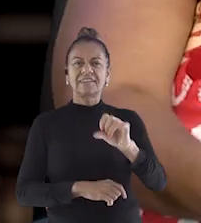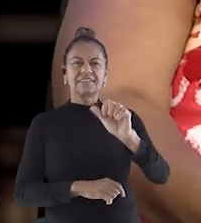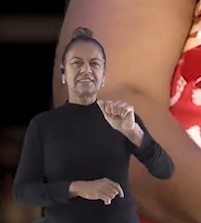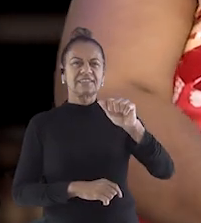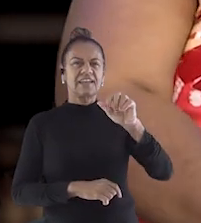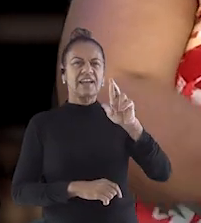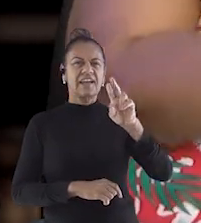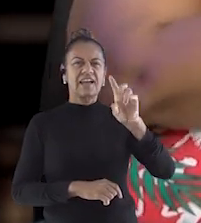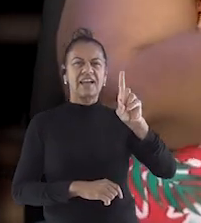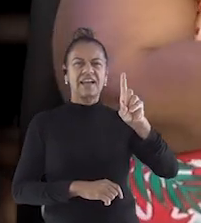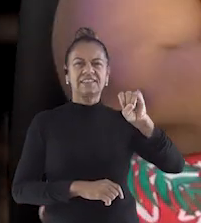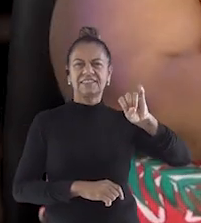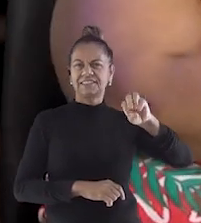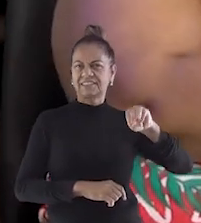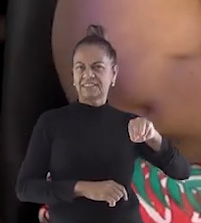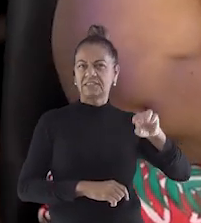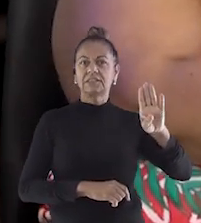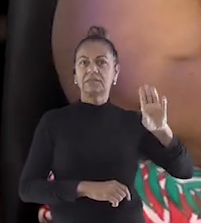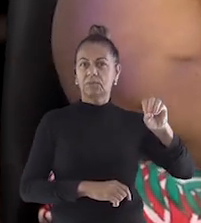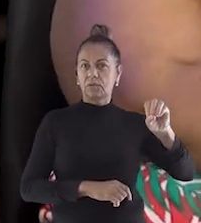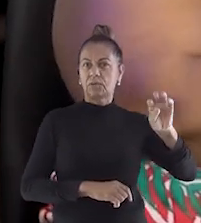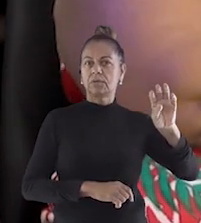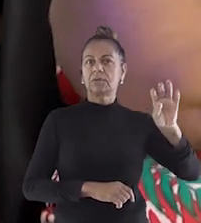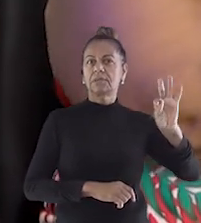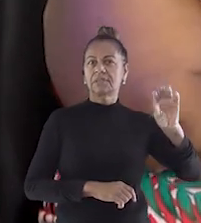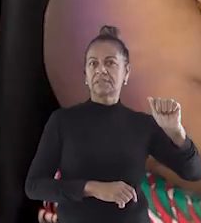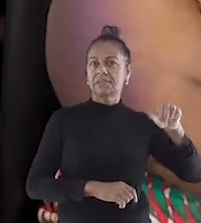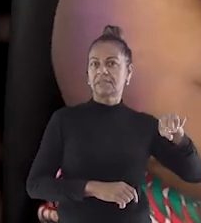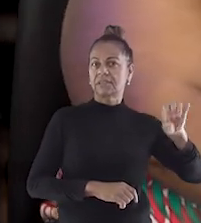um pouquinho da nossa história.